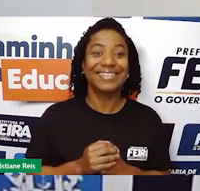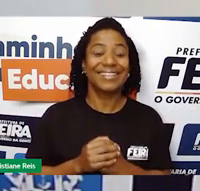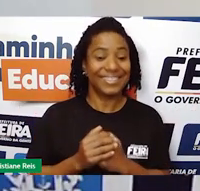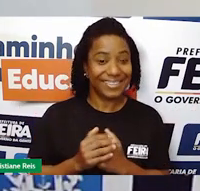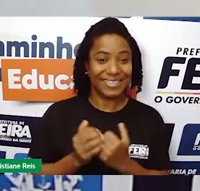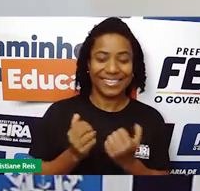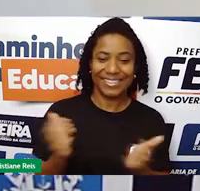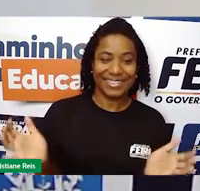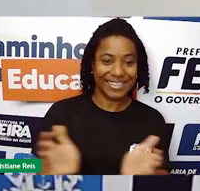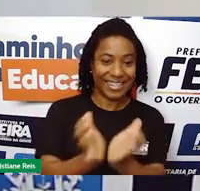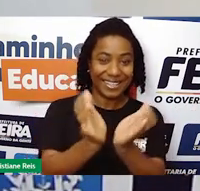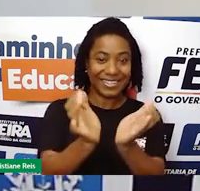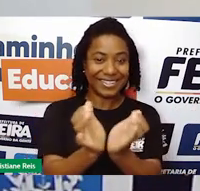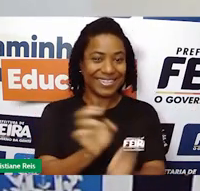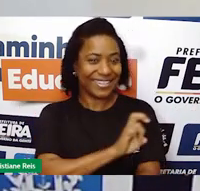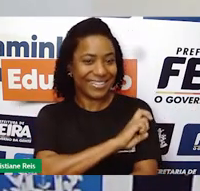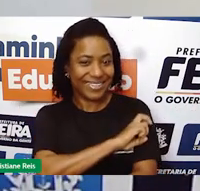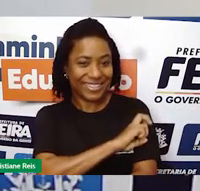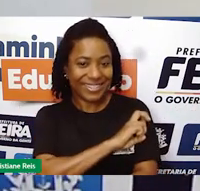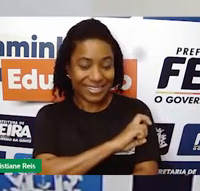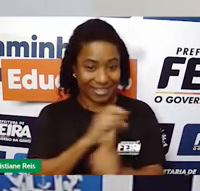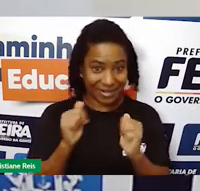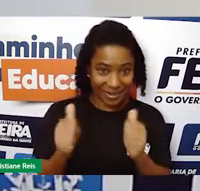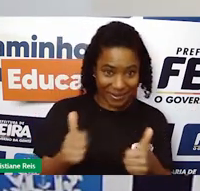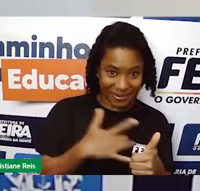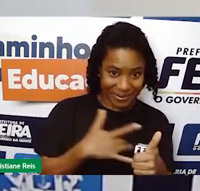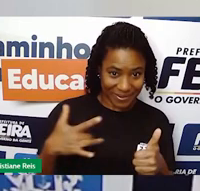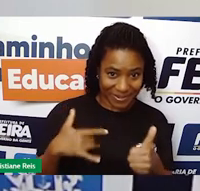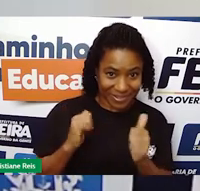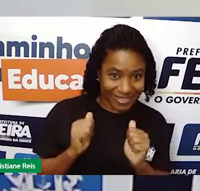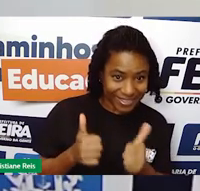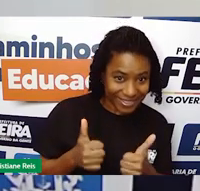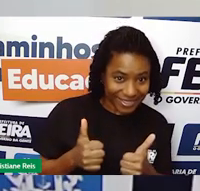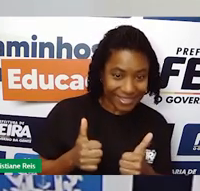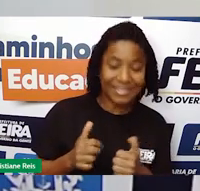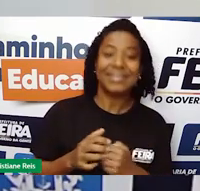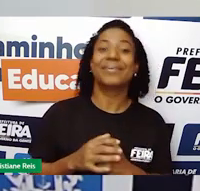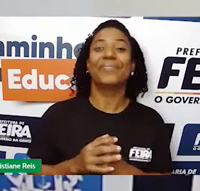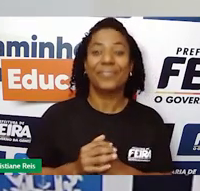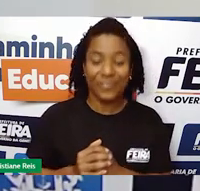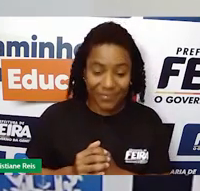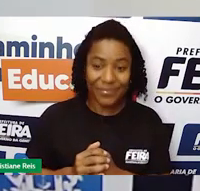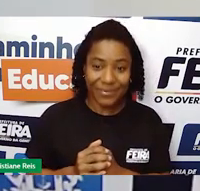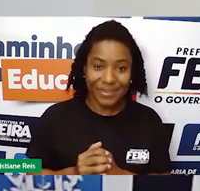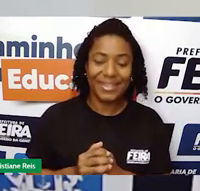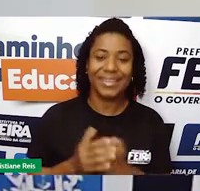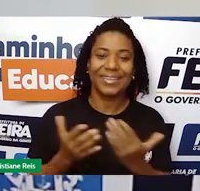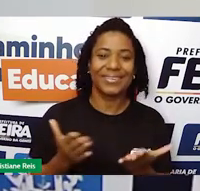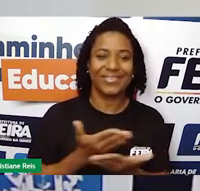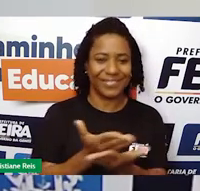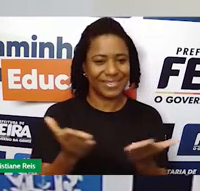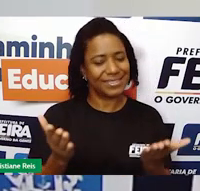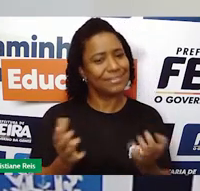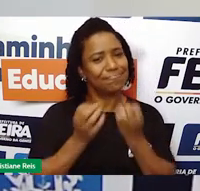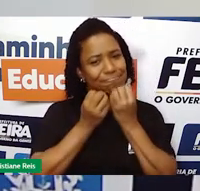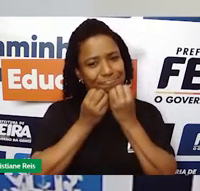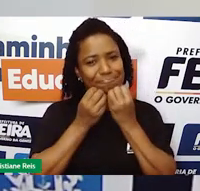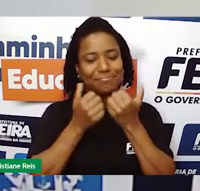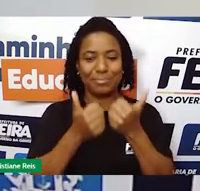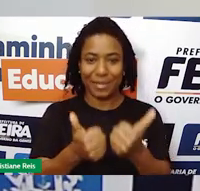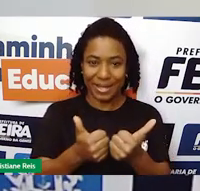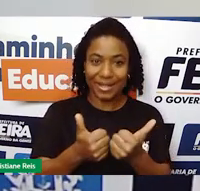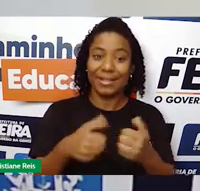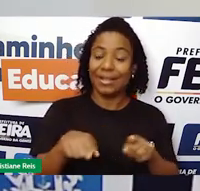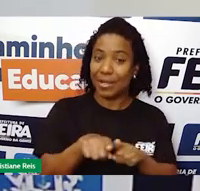Olá, turma do quinto ano, como é que vocês estão? Olha só, a prova nesse, espero que estejam bem e que estejam